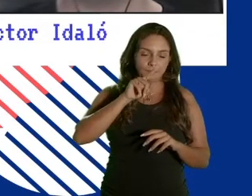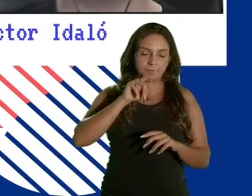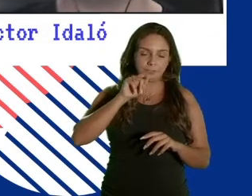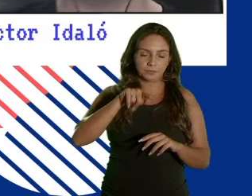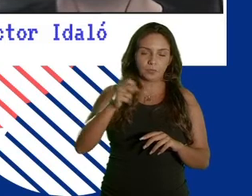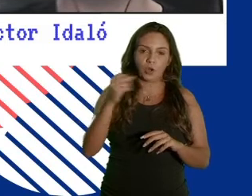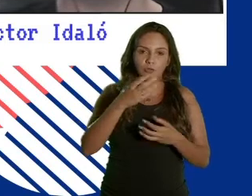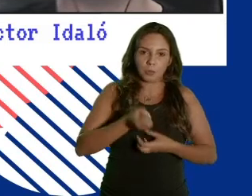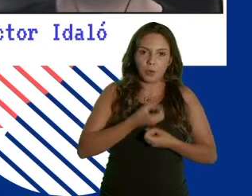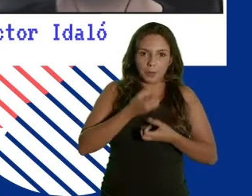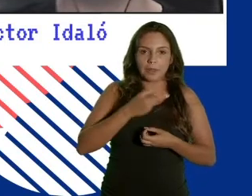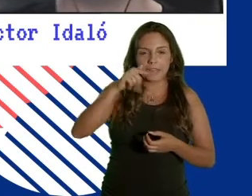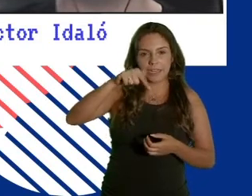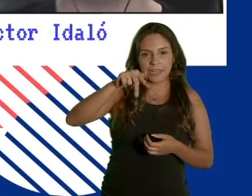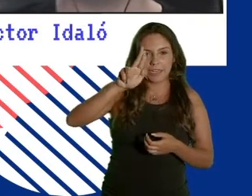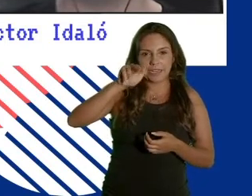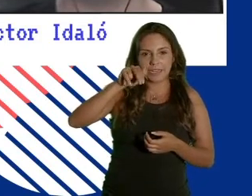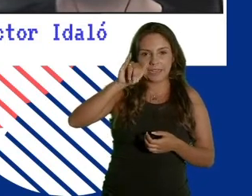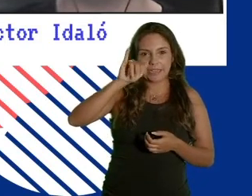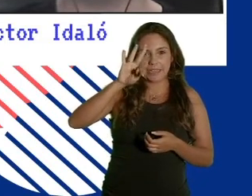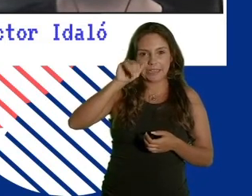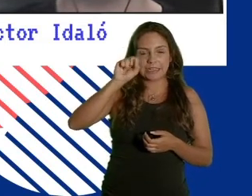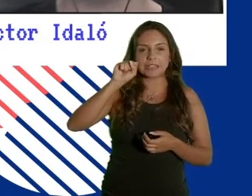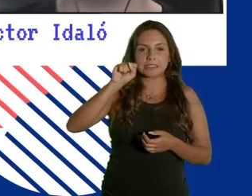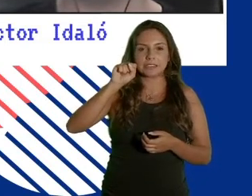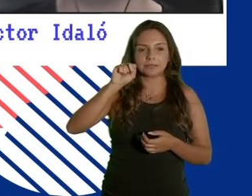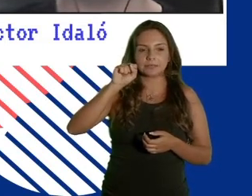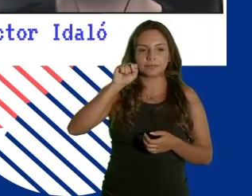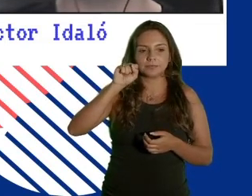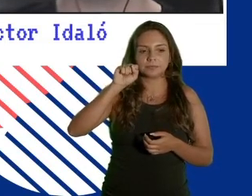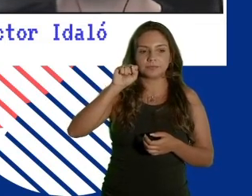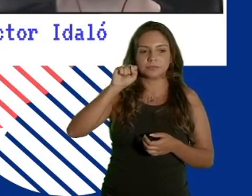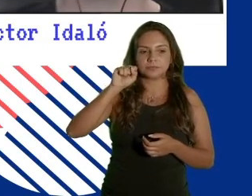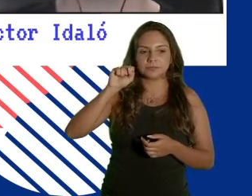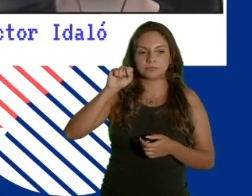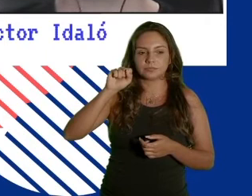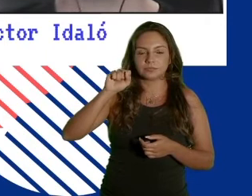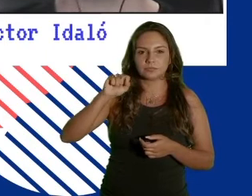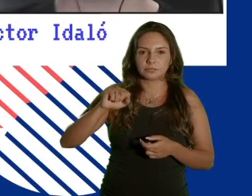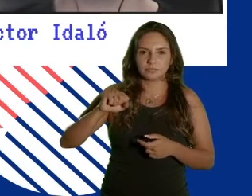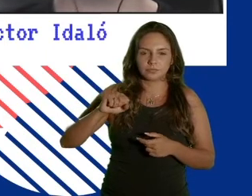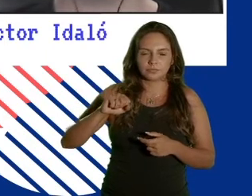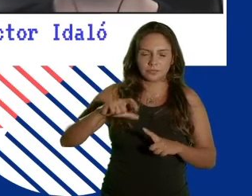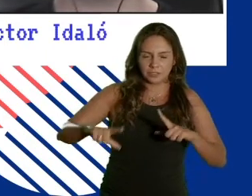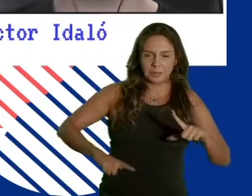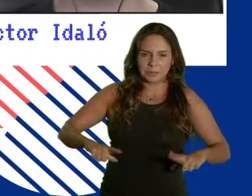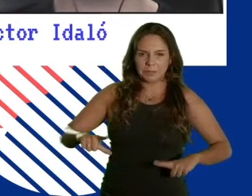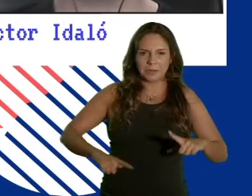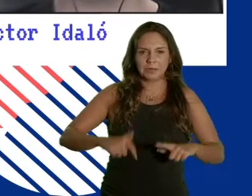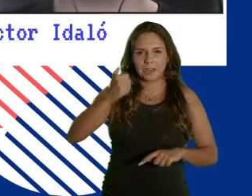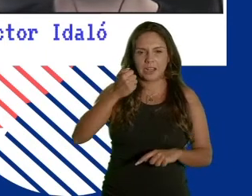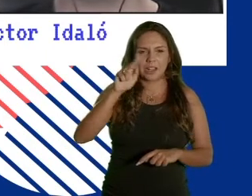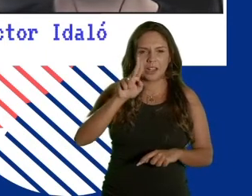que nasceu também em Mariana, em Minas Gerais, prima da Aldravia. A Aldravia, que